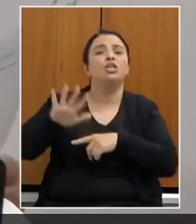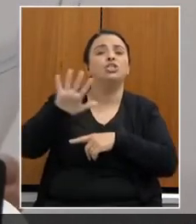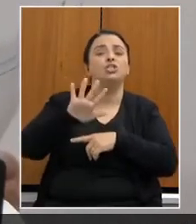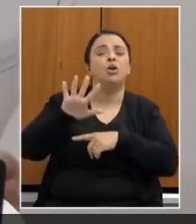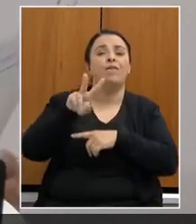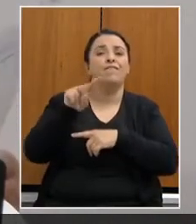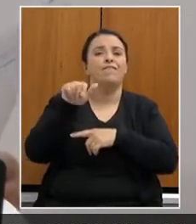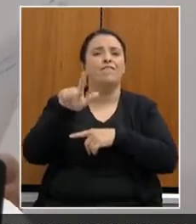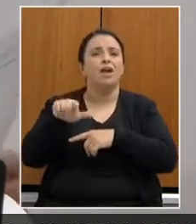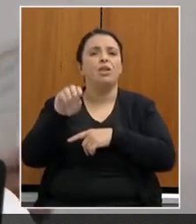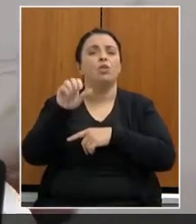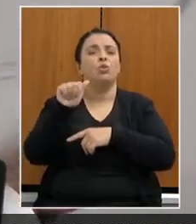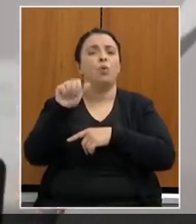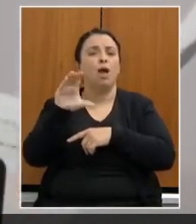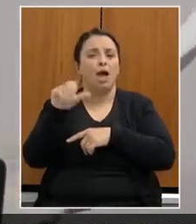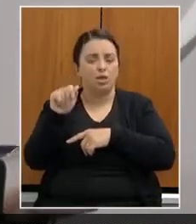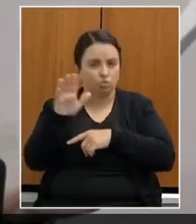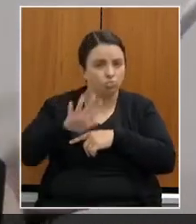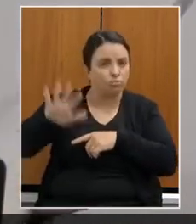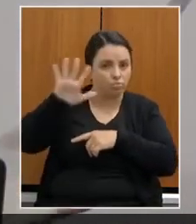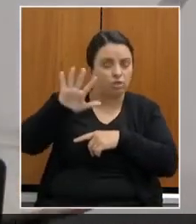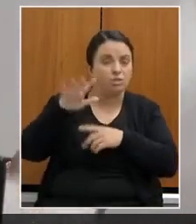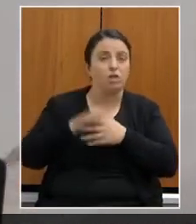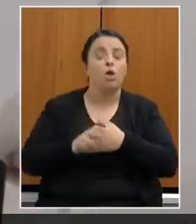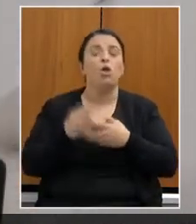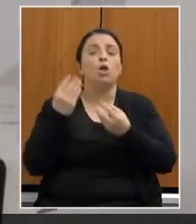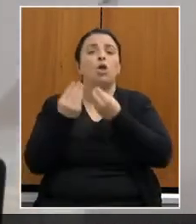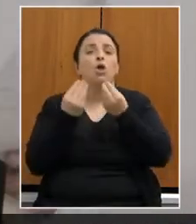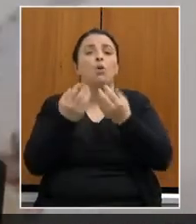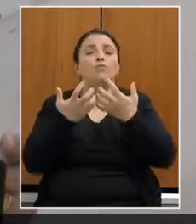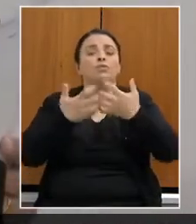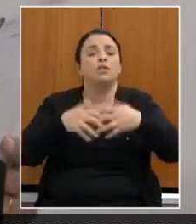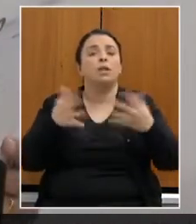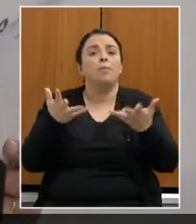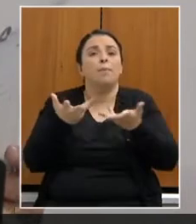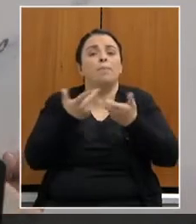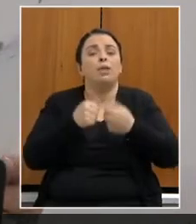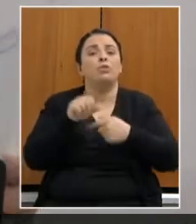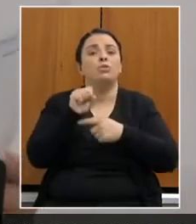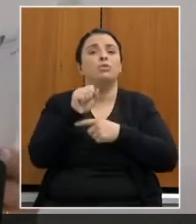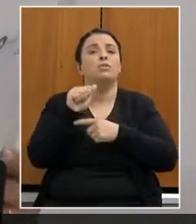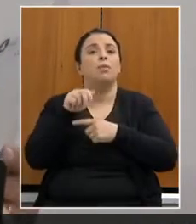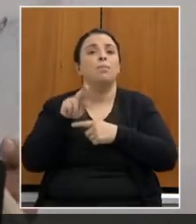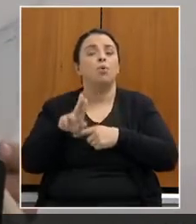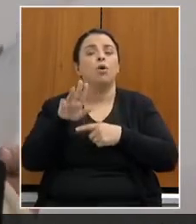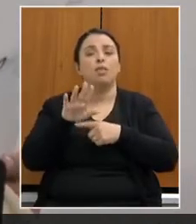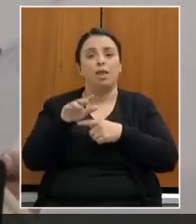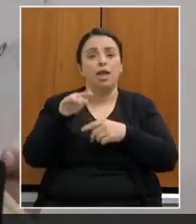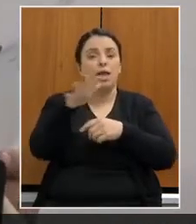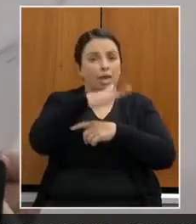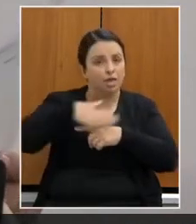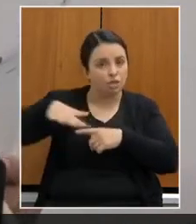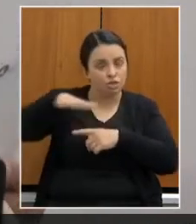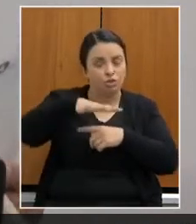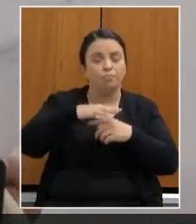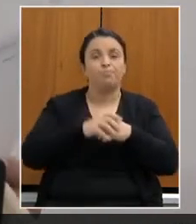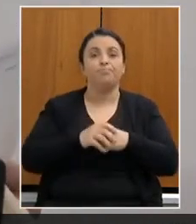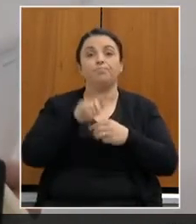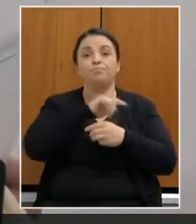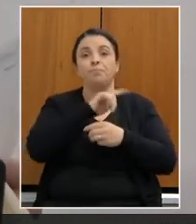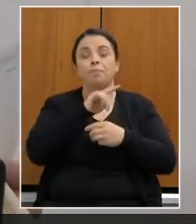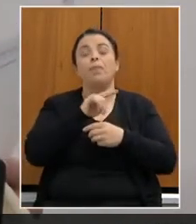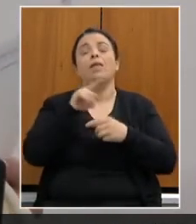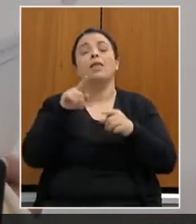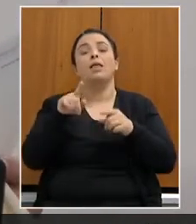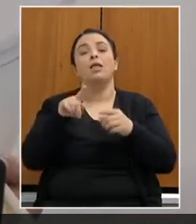e as expectativas para o funcionamento pleno do sistema do SAMU regional também do deputado selinho do cintro